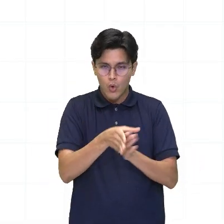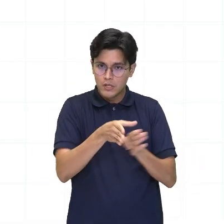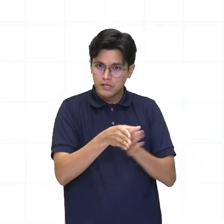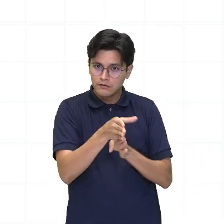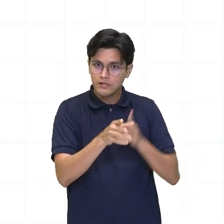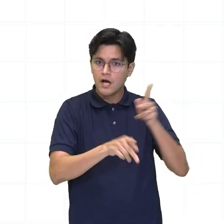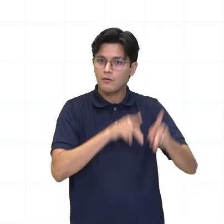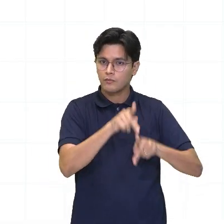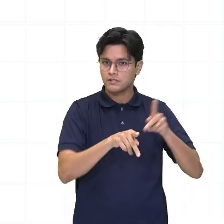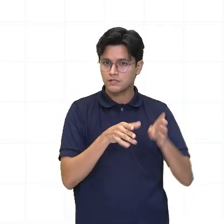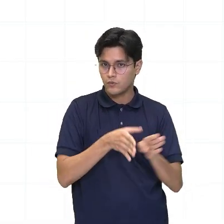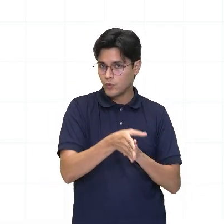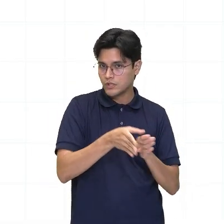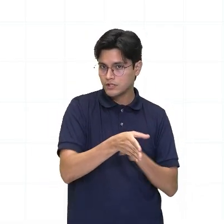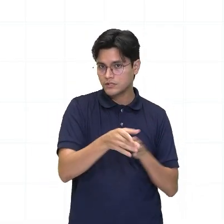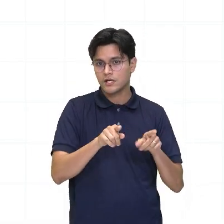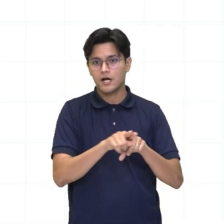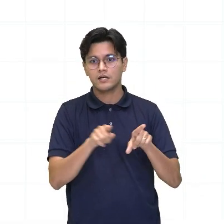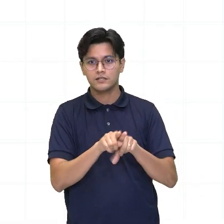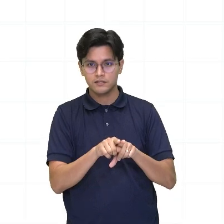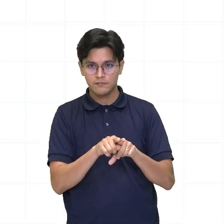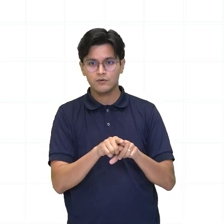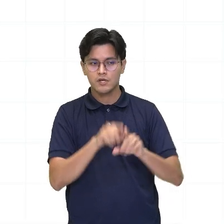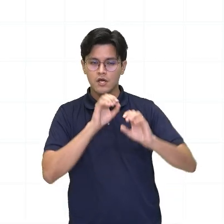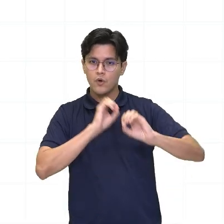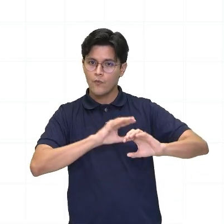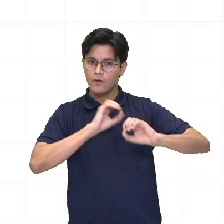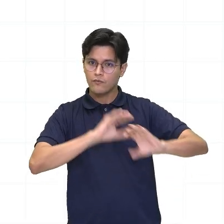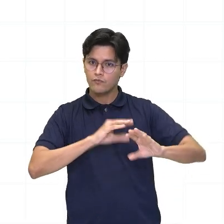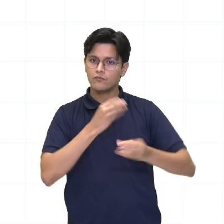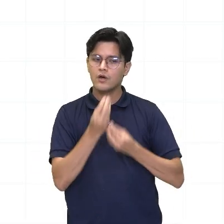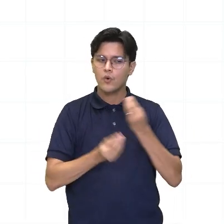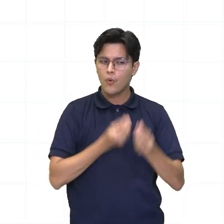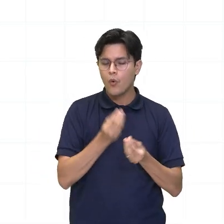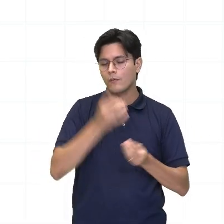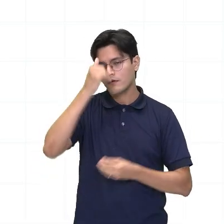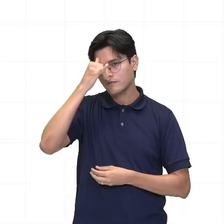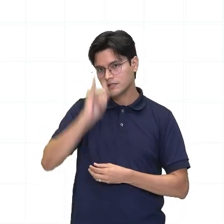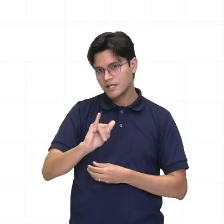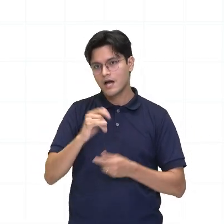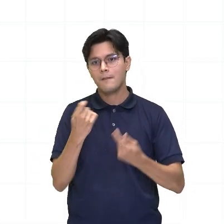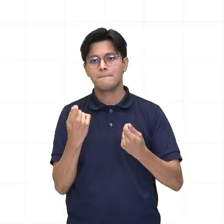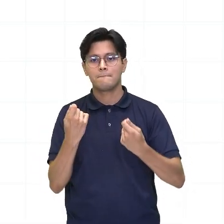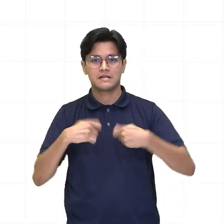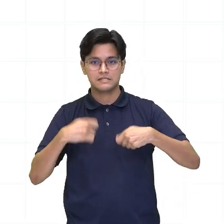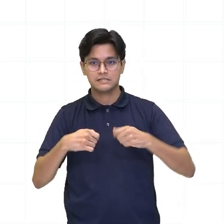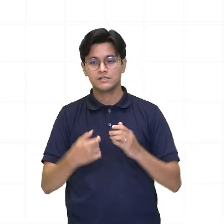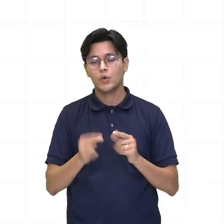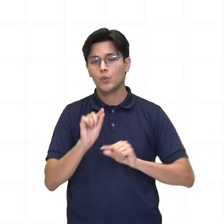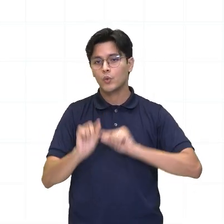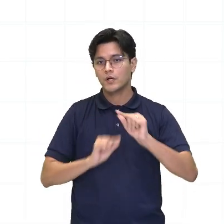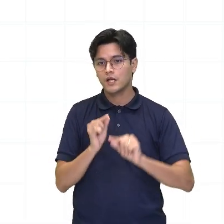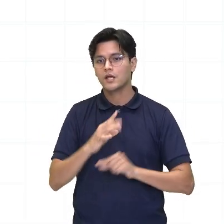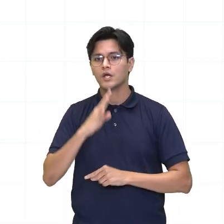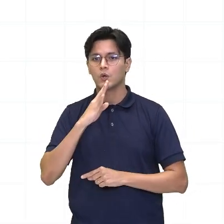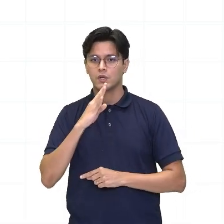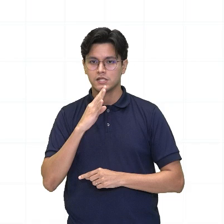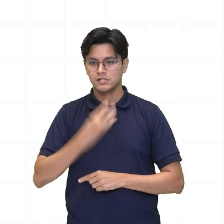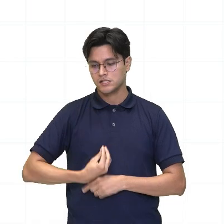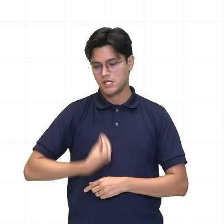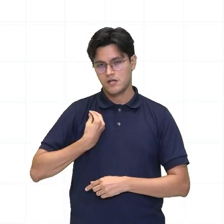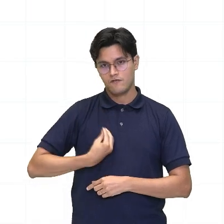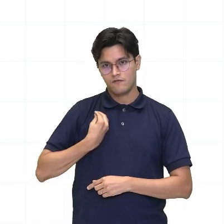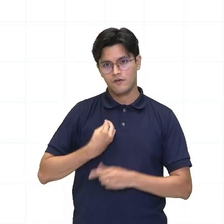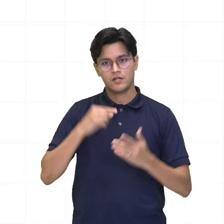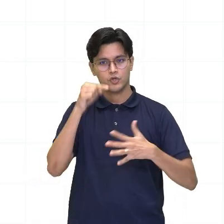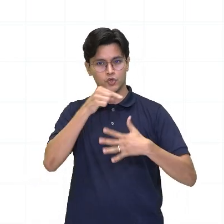para combatê-las. Então, a gente precisa, primeiro, conhecer quais são esses vetores, a forma como combatê-los, né? Então, no